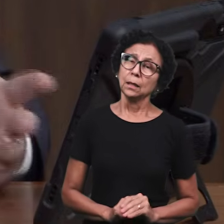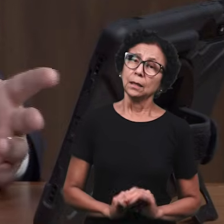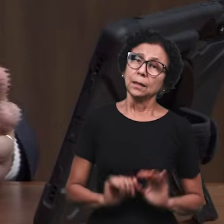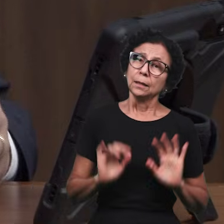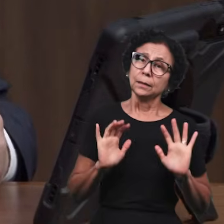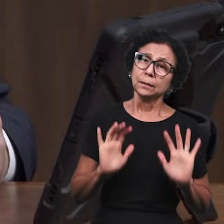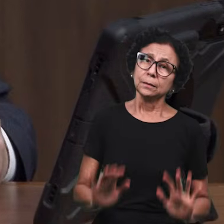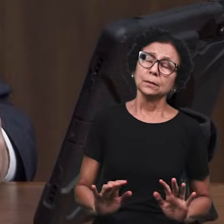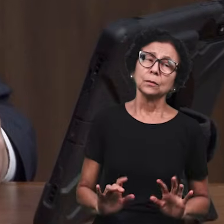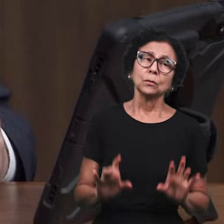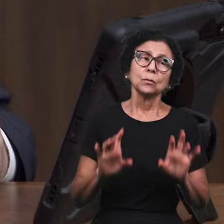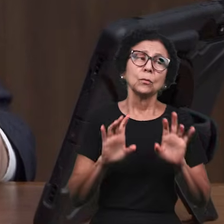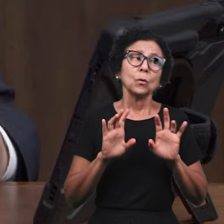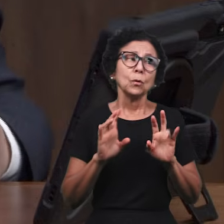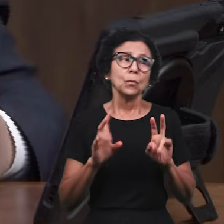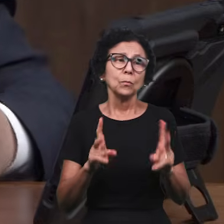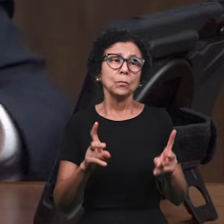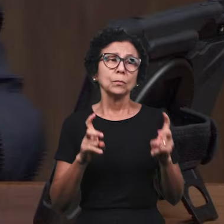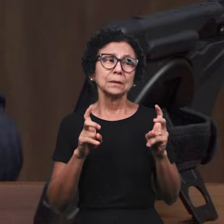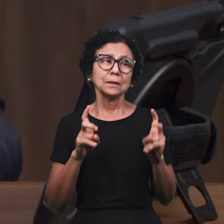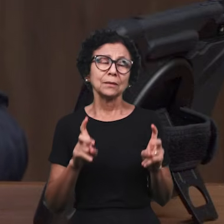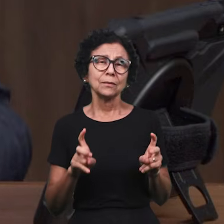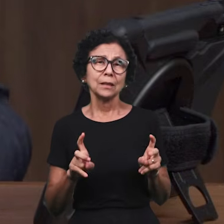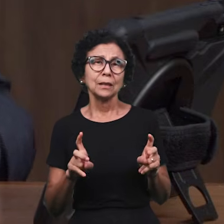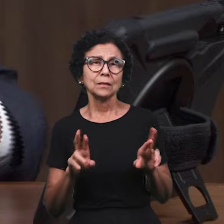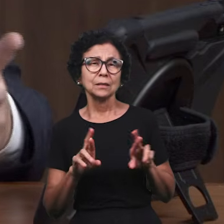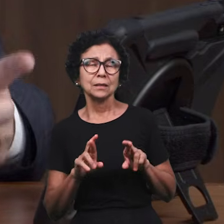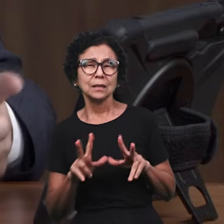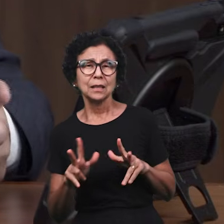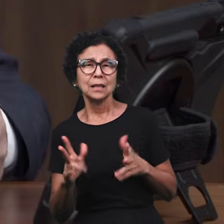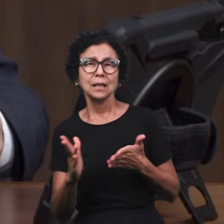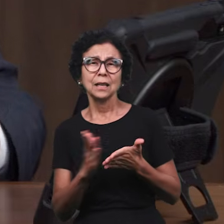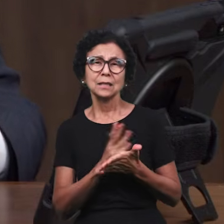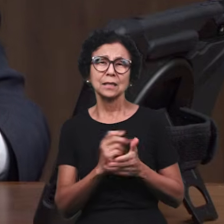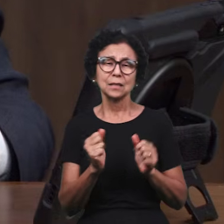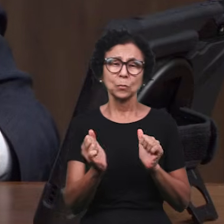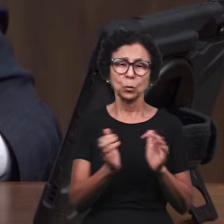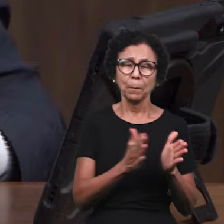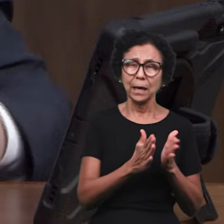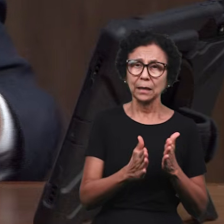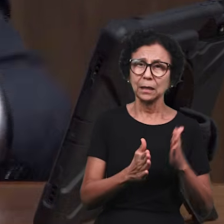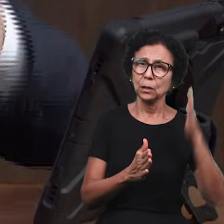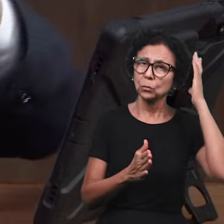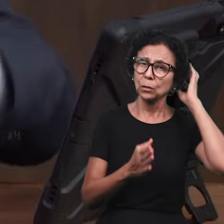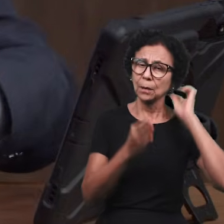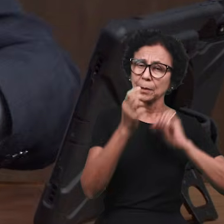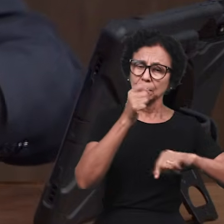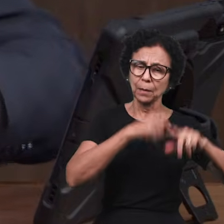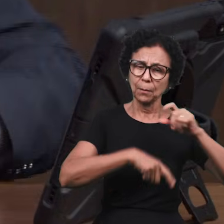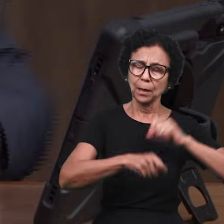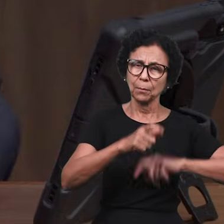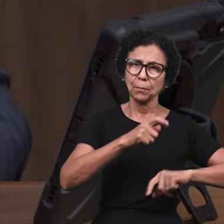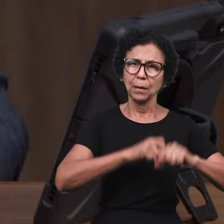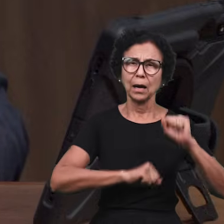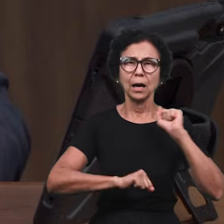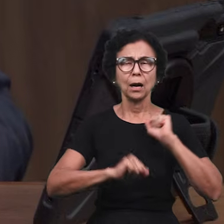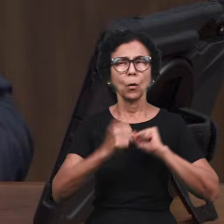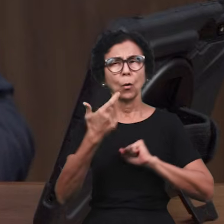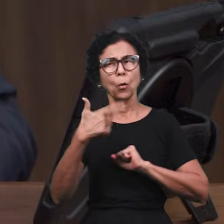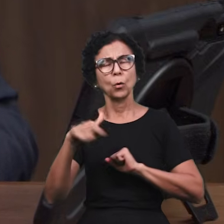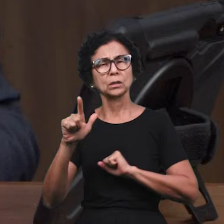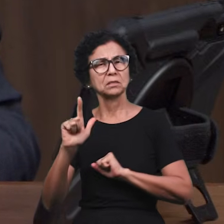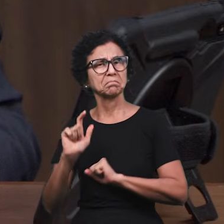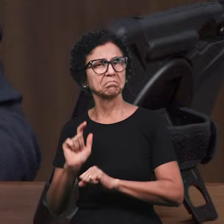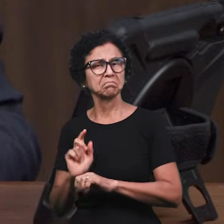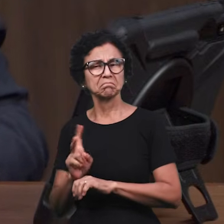essa diferenciação aí a respeito do que é transitório, do que é definitivo, o que é a calvície propriamente